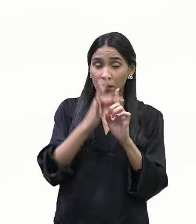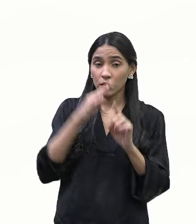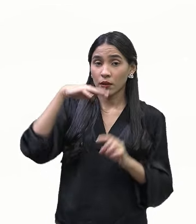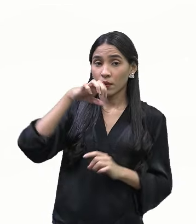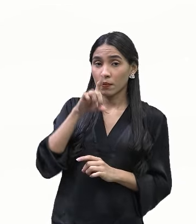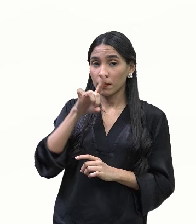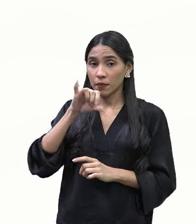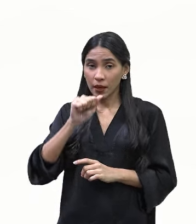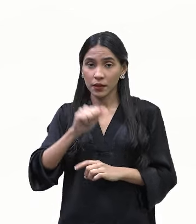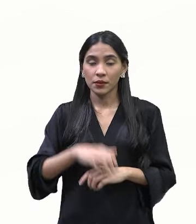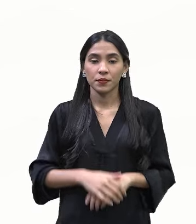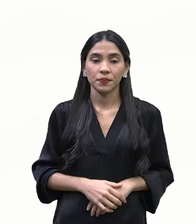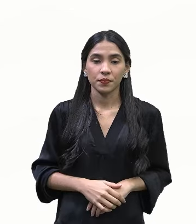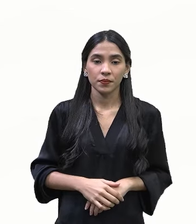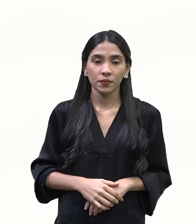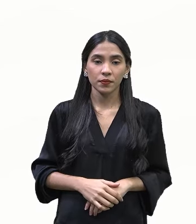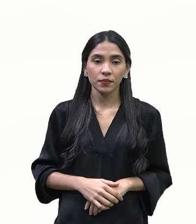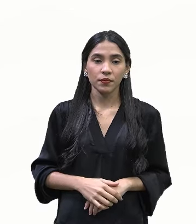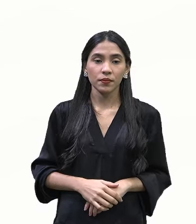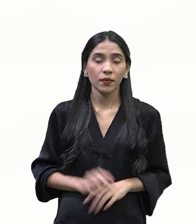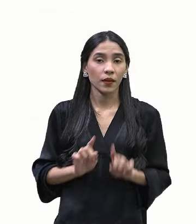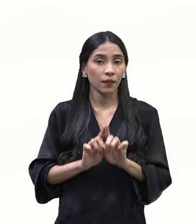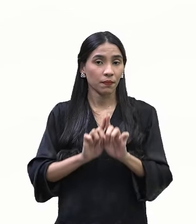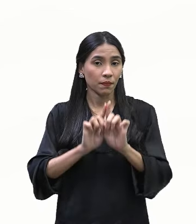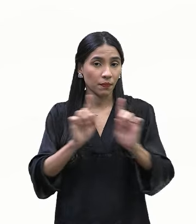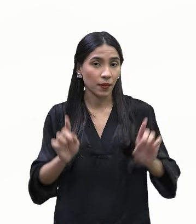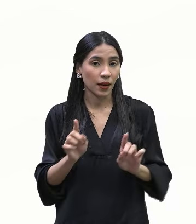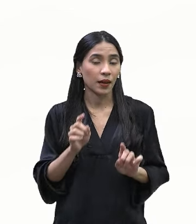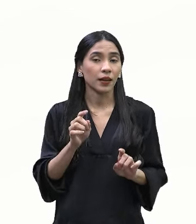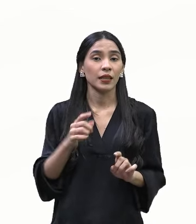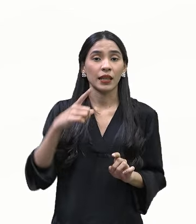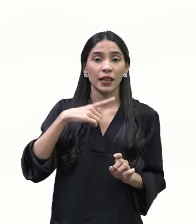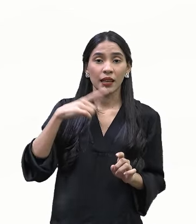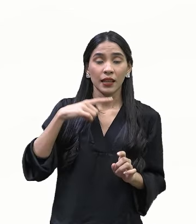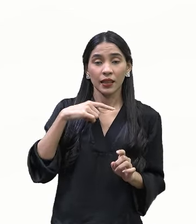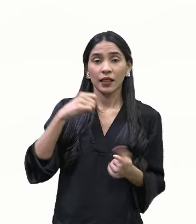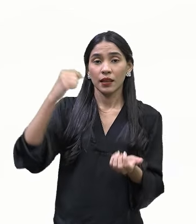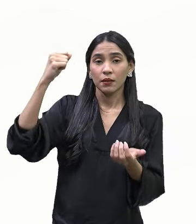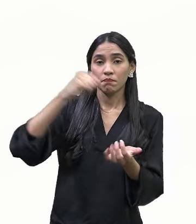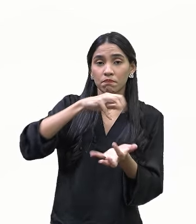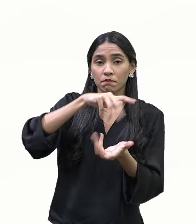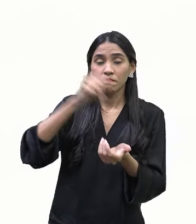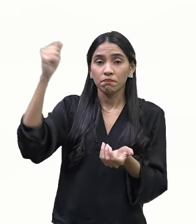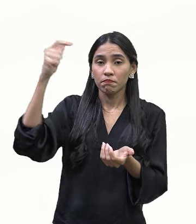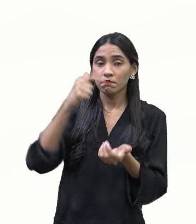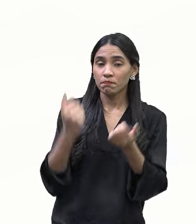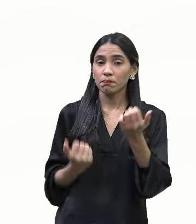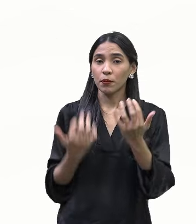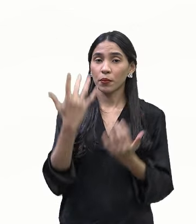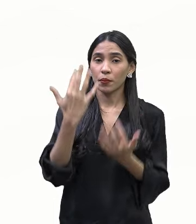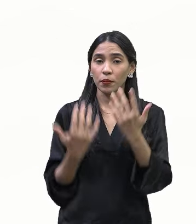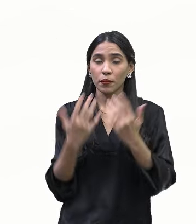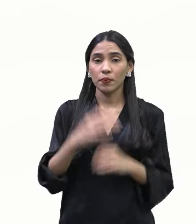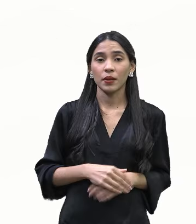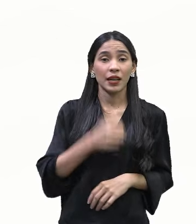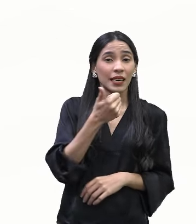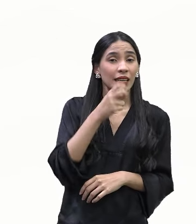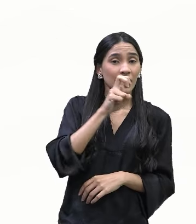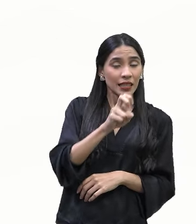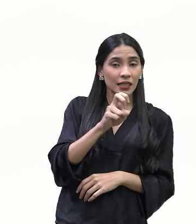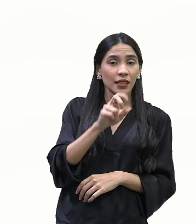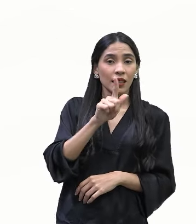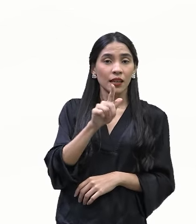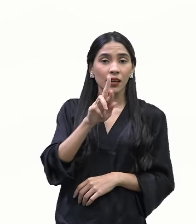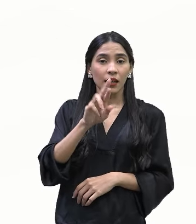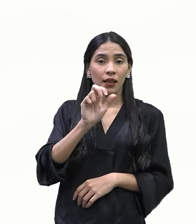média. Tá? Só que como nós temos esse efeito estufa, a temperatura média do planeta são de 15 graus